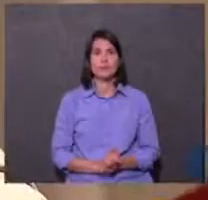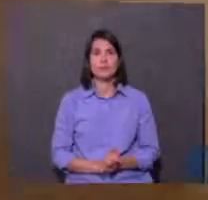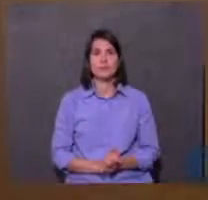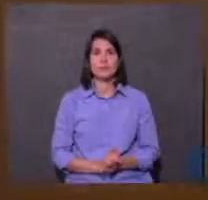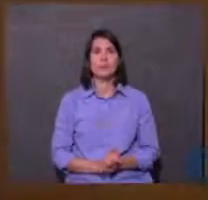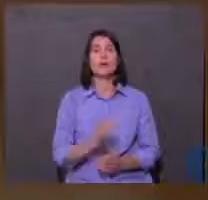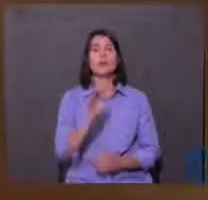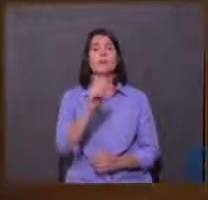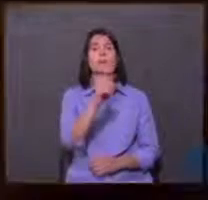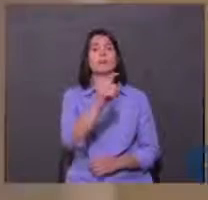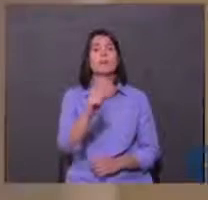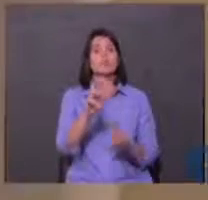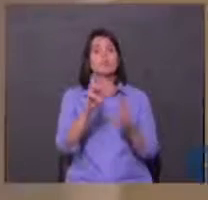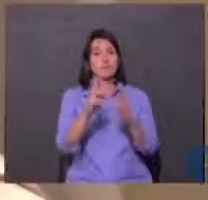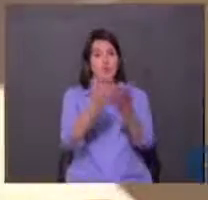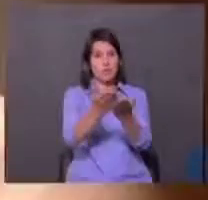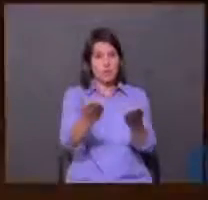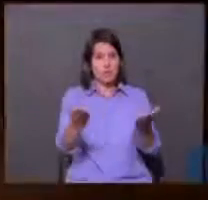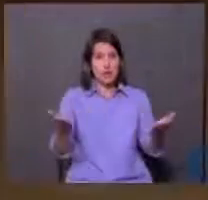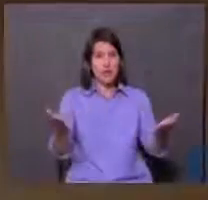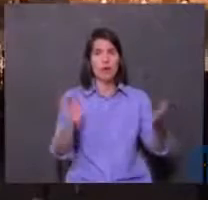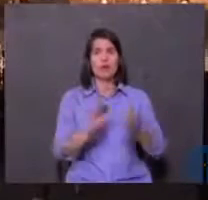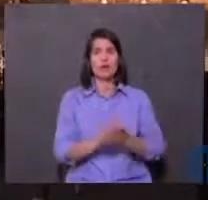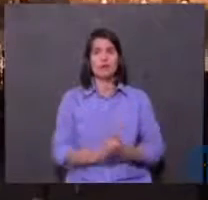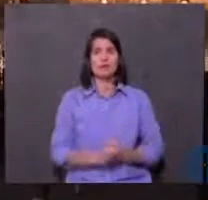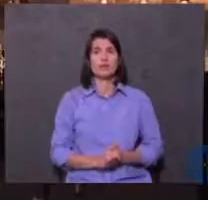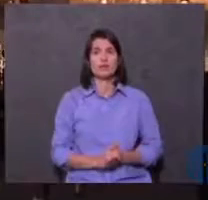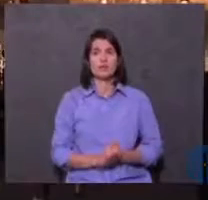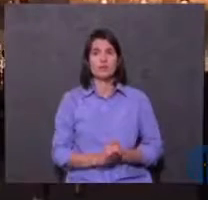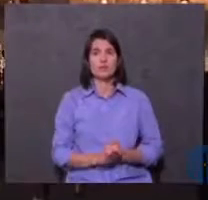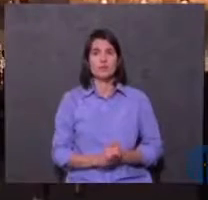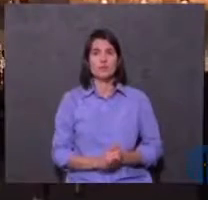Bovis. Et Tus Spiritu Tuo.